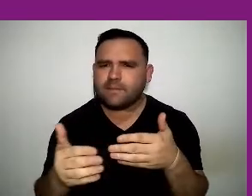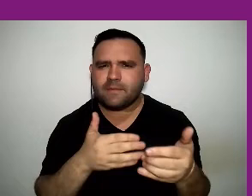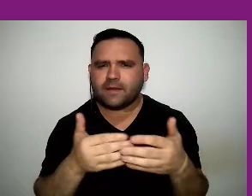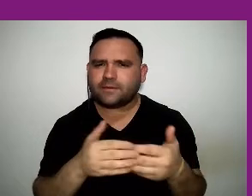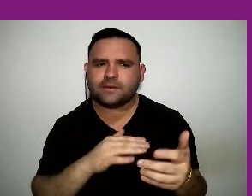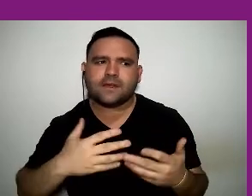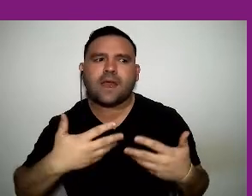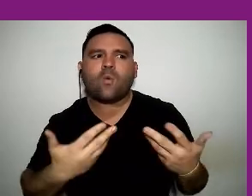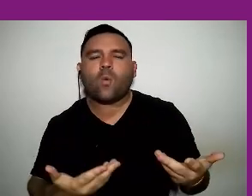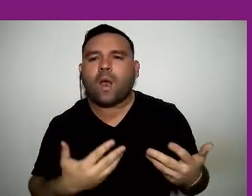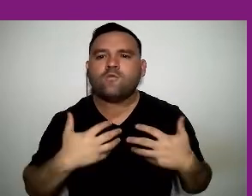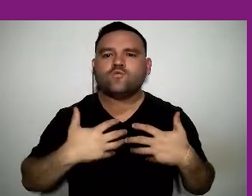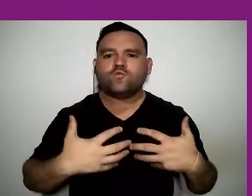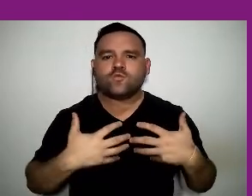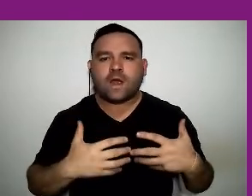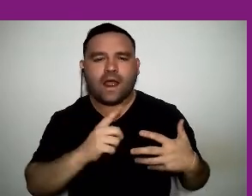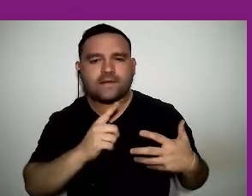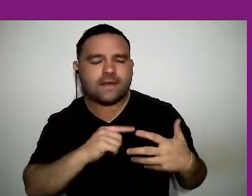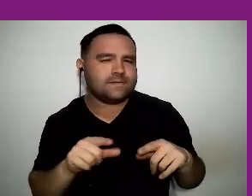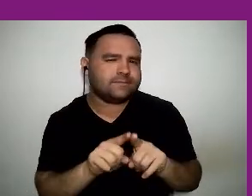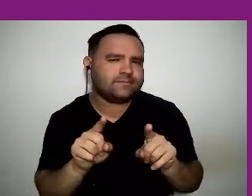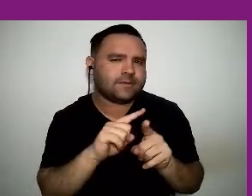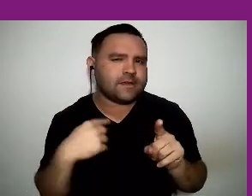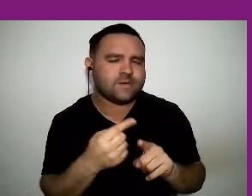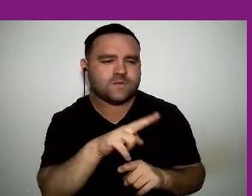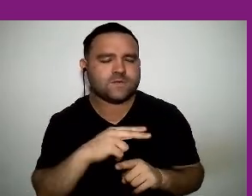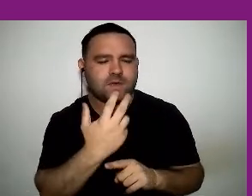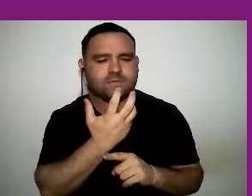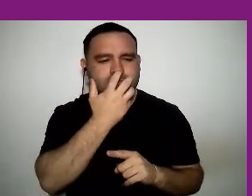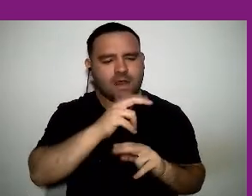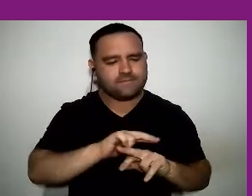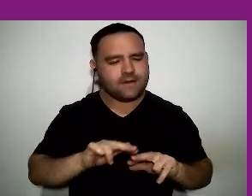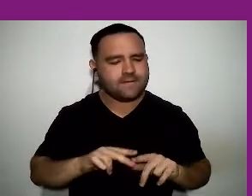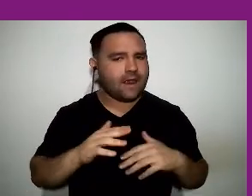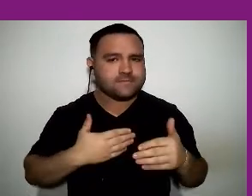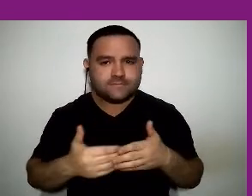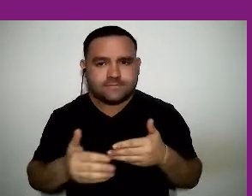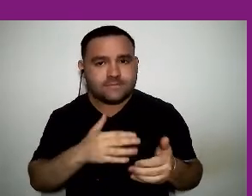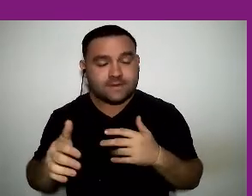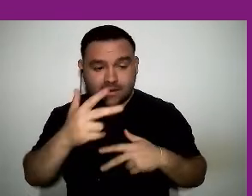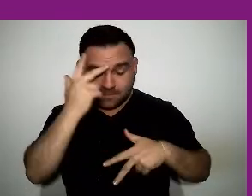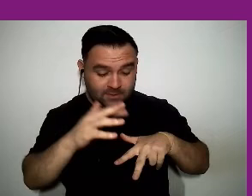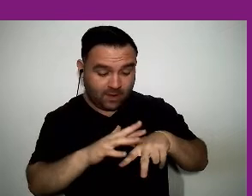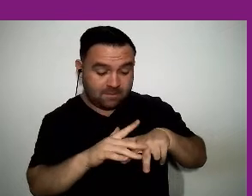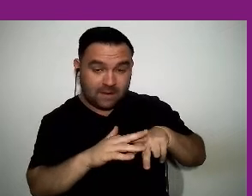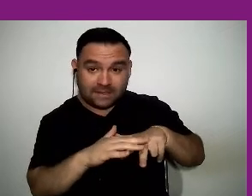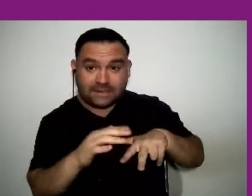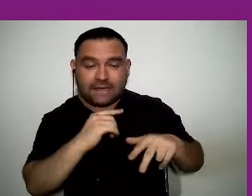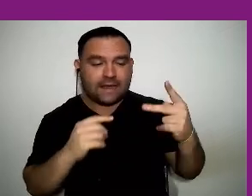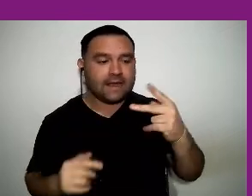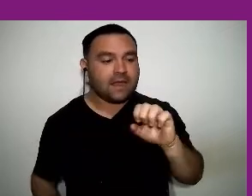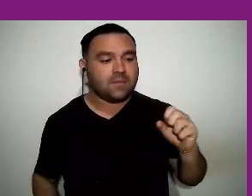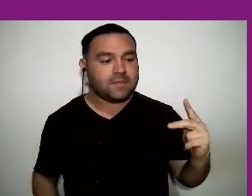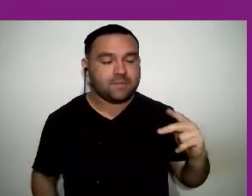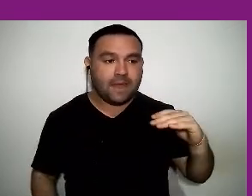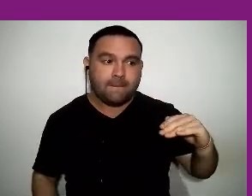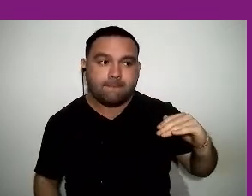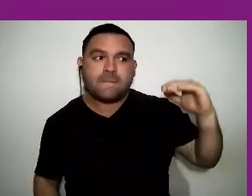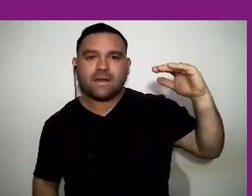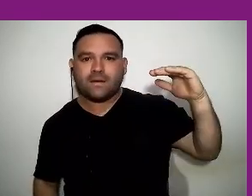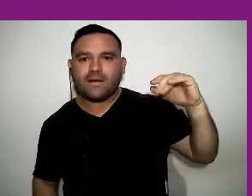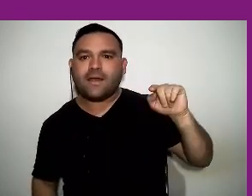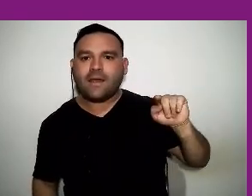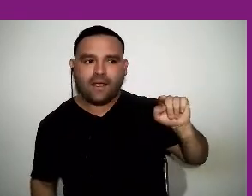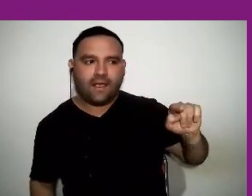do tipo de ventilação que nós utilizamos, os pacientes que ficaram com a PIP mais alta